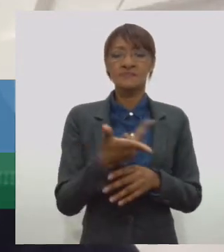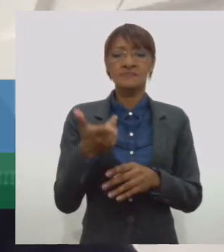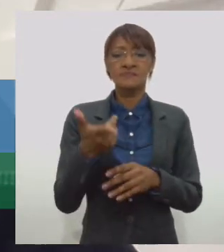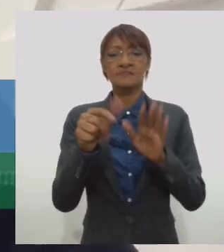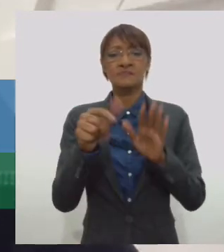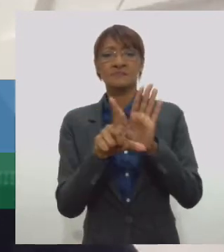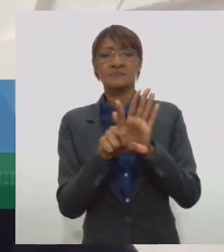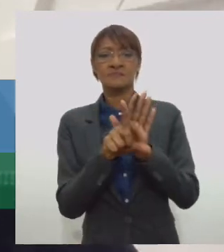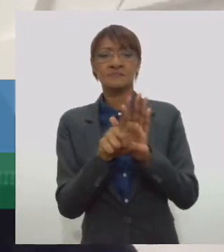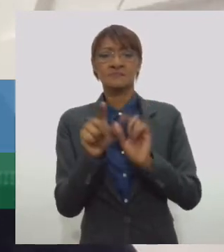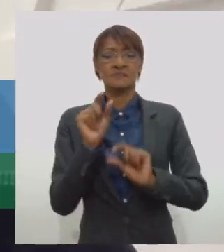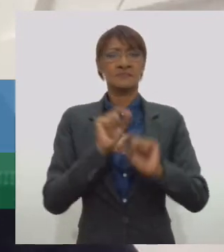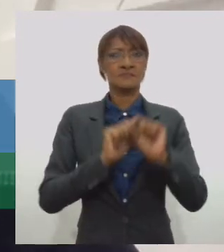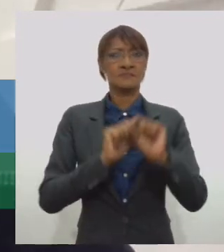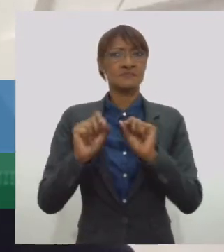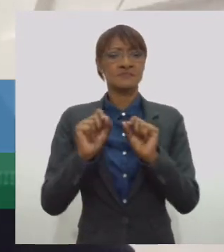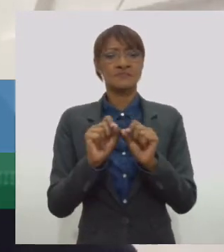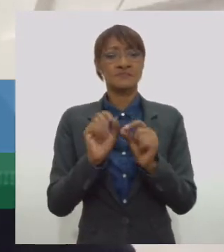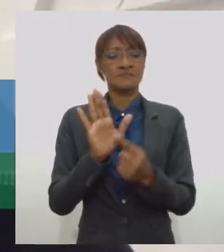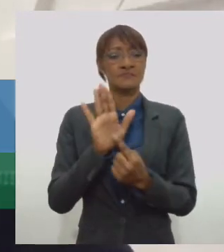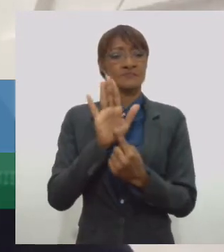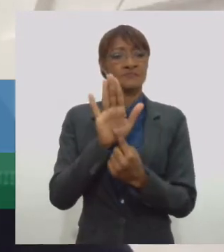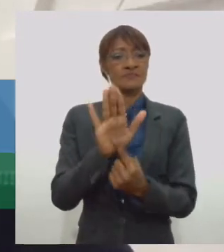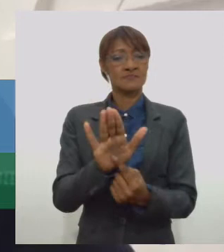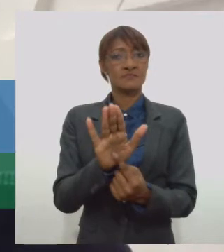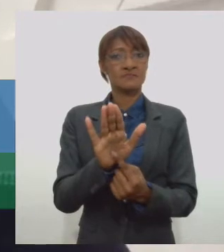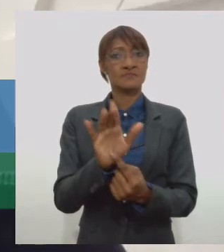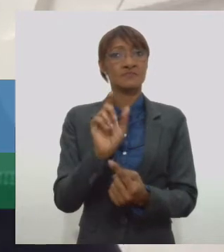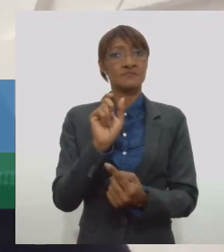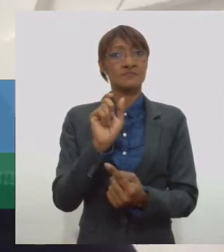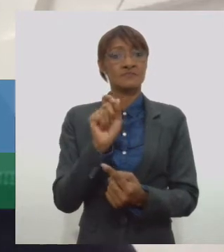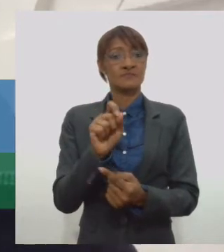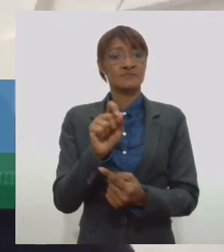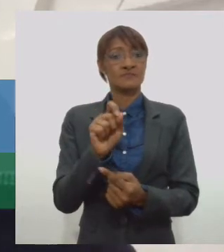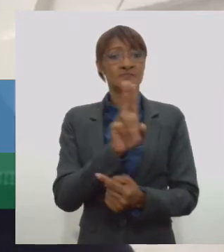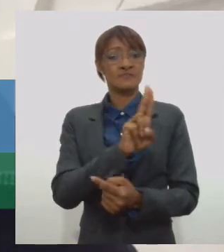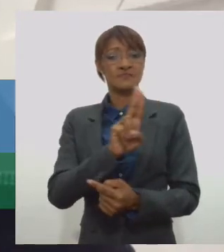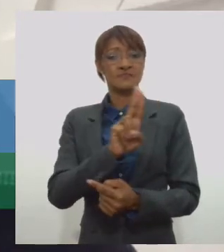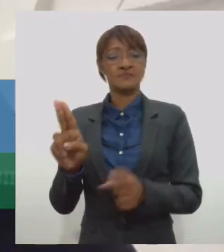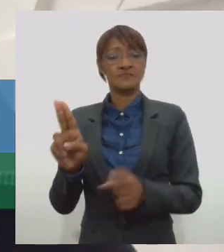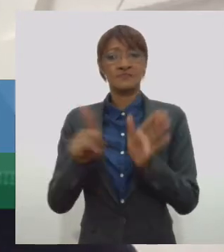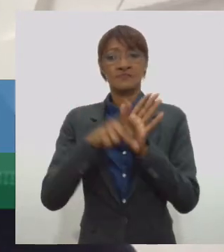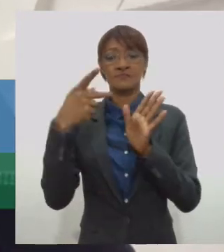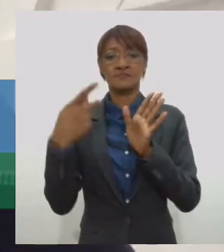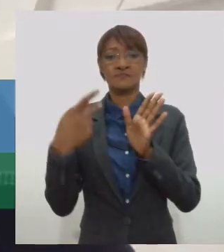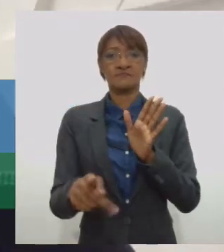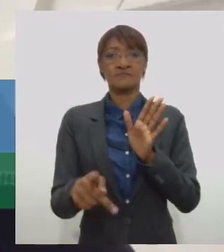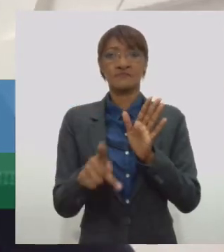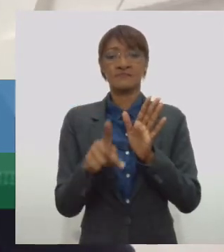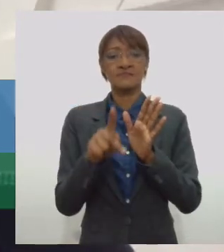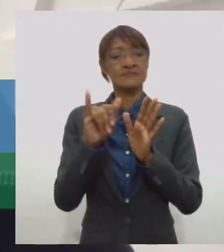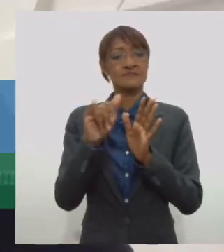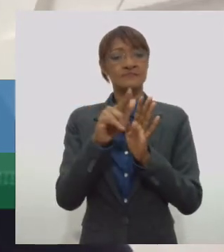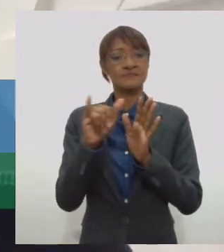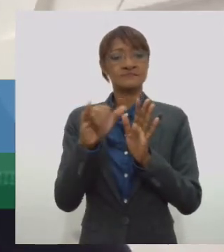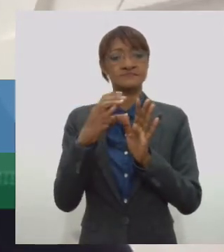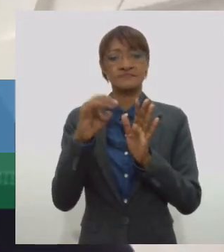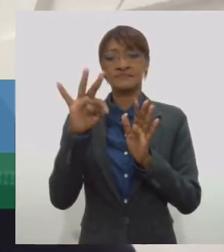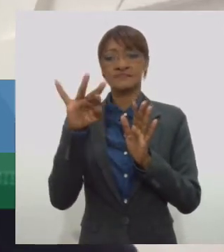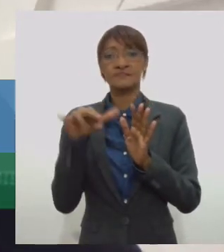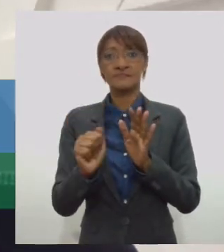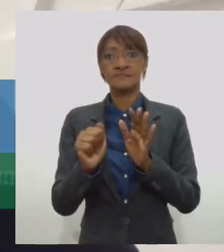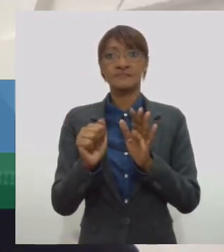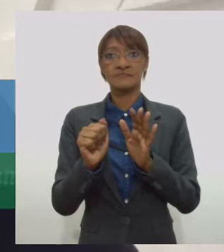pouco atípica, leva em seu nome o nome da própria conduta ilícita, é uma lei que existe